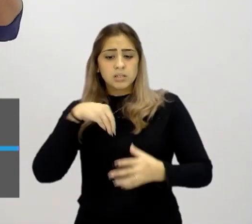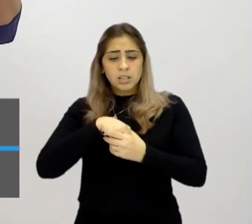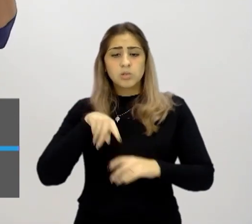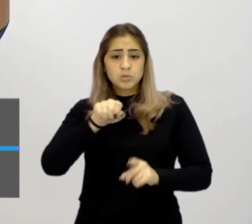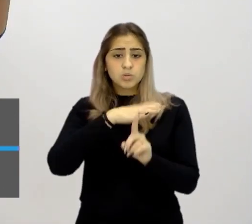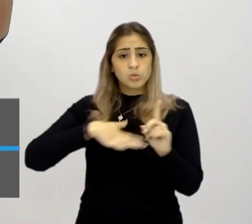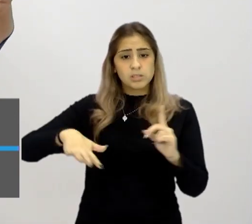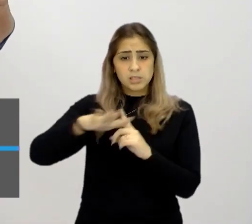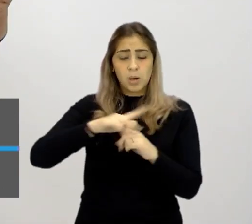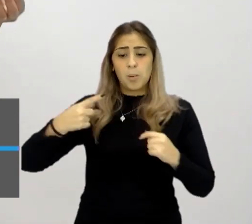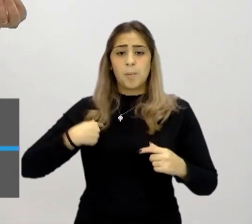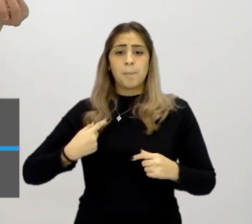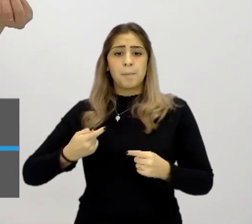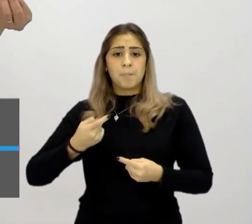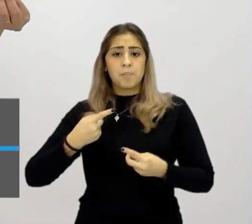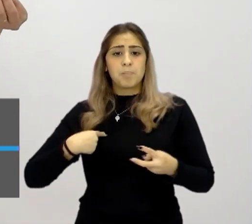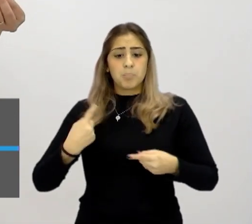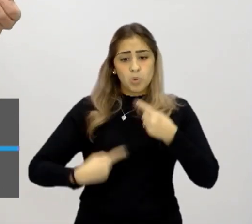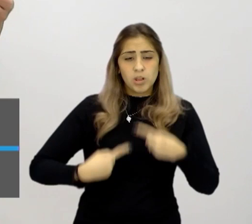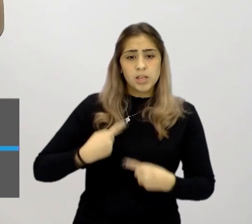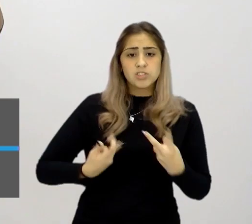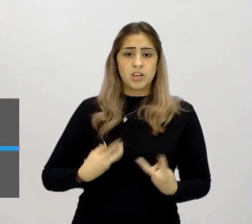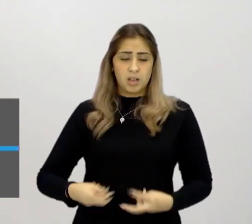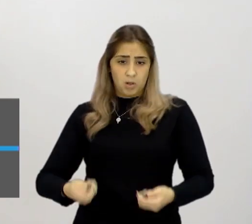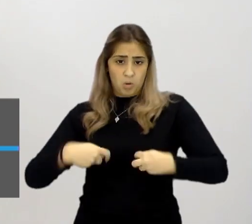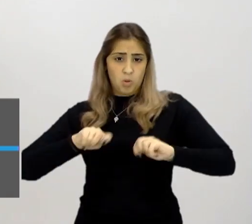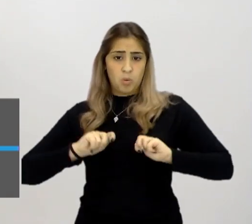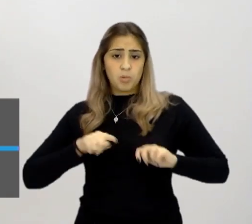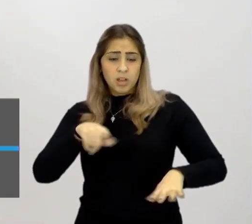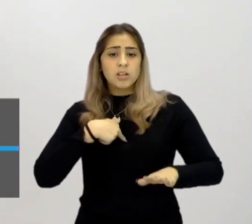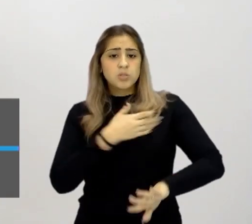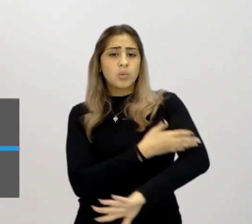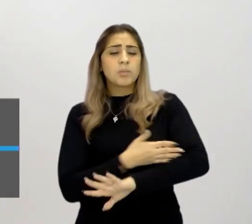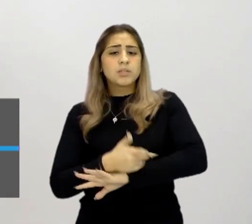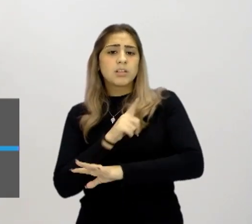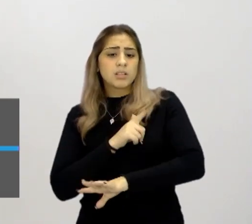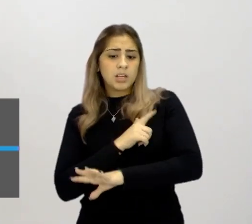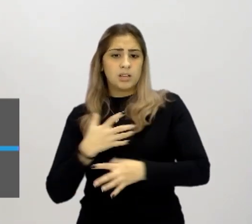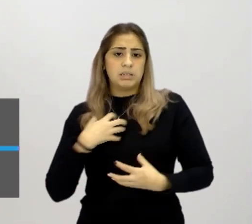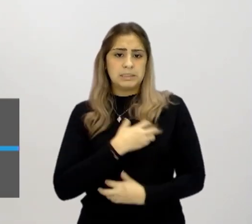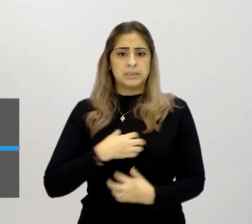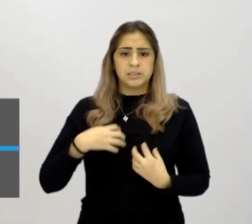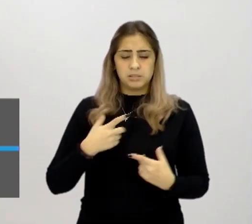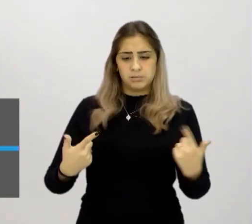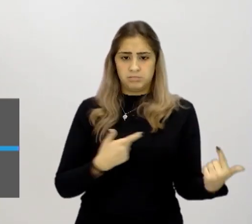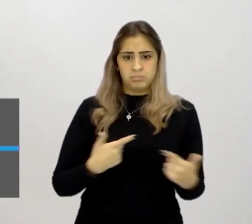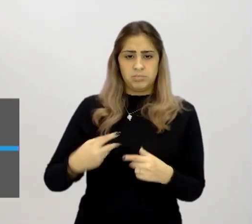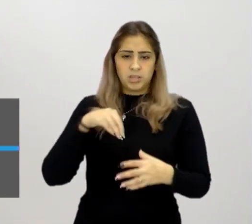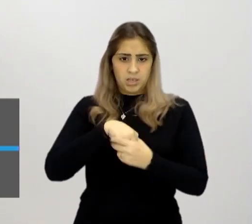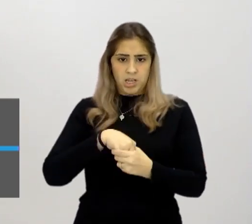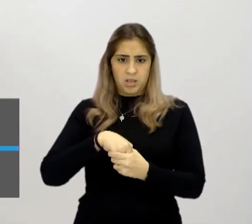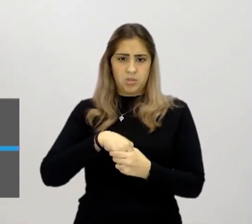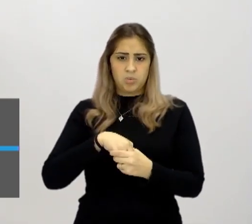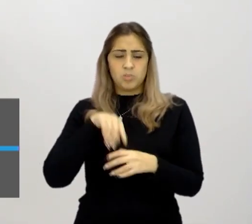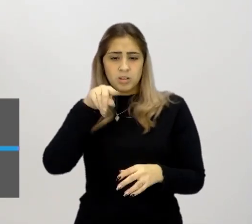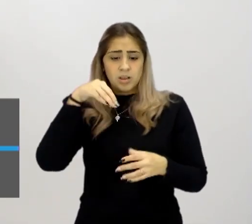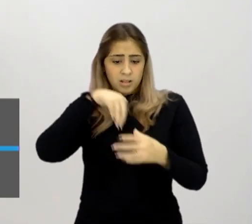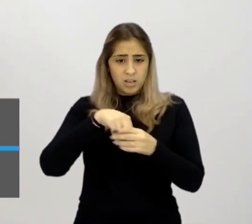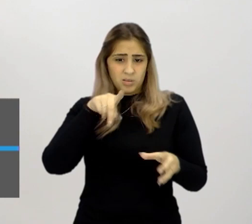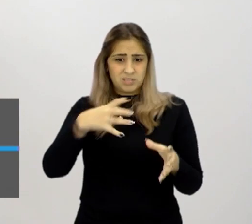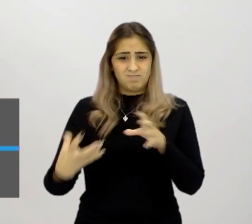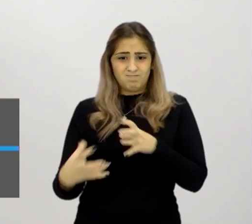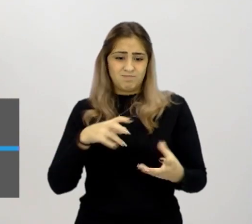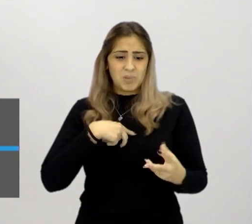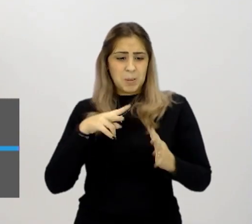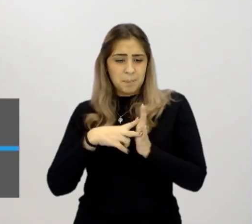social, político, econômico como superpotências. Então, eles começam a ter conflitos, né? E dentro desses conflitos,